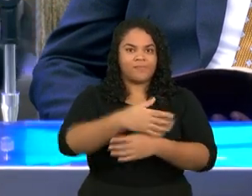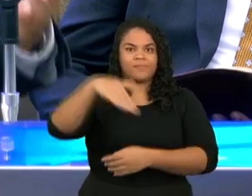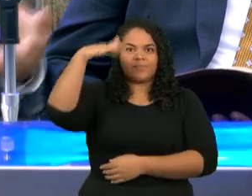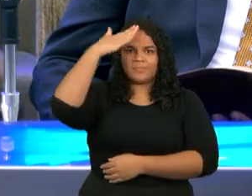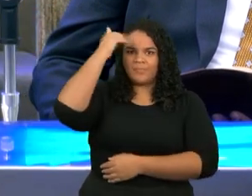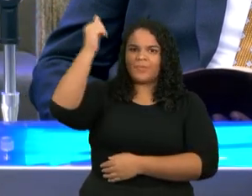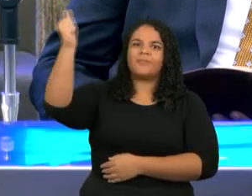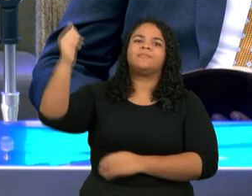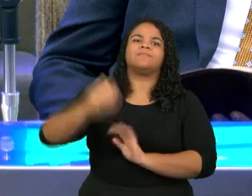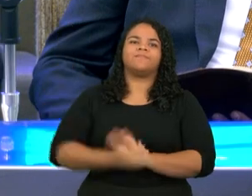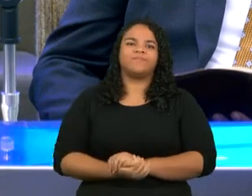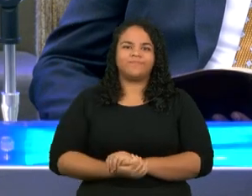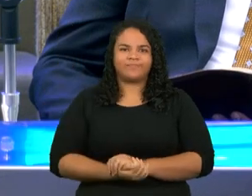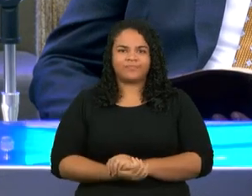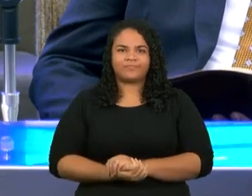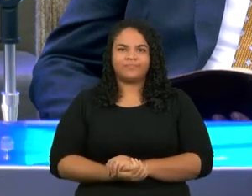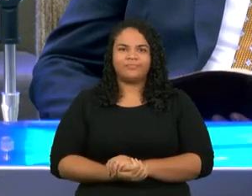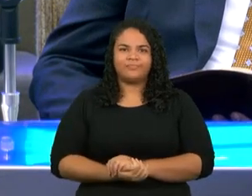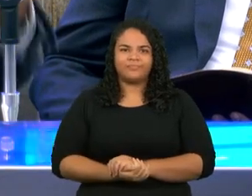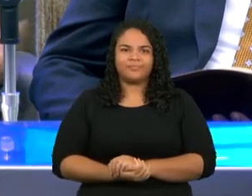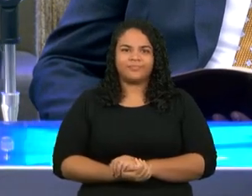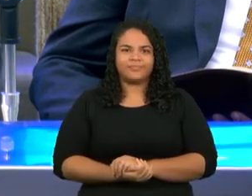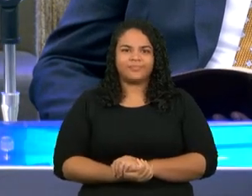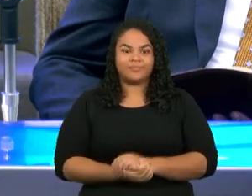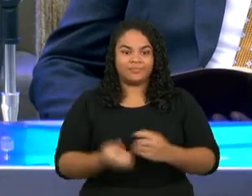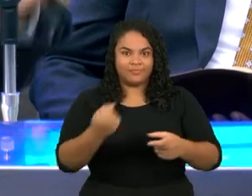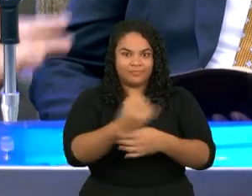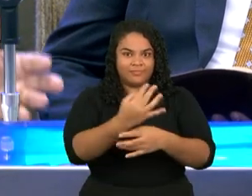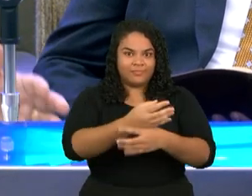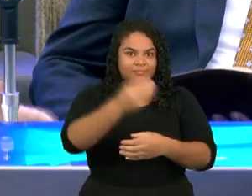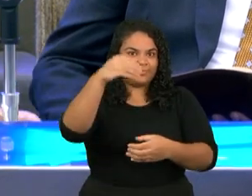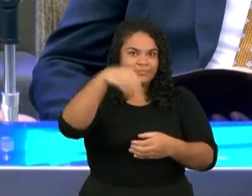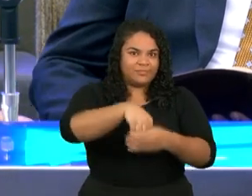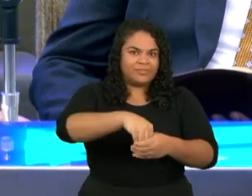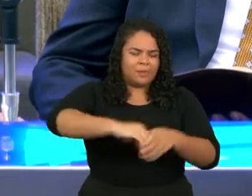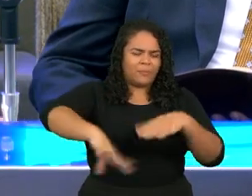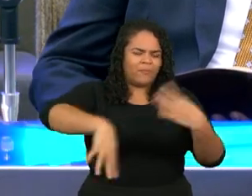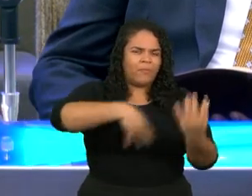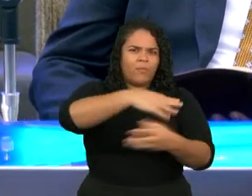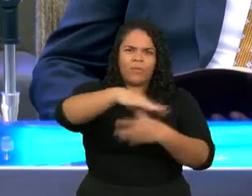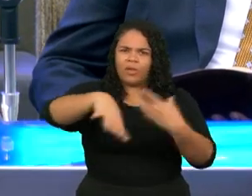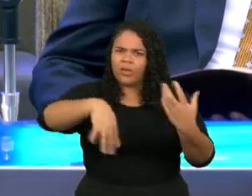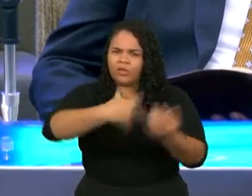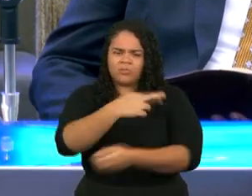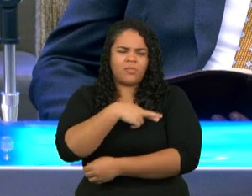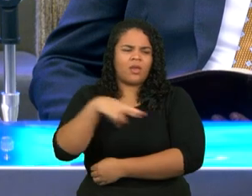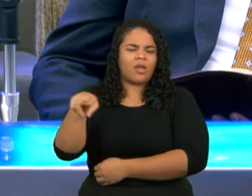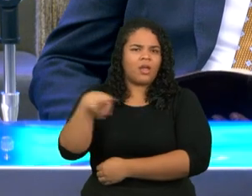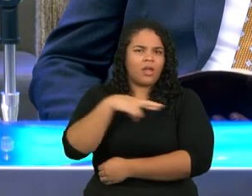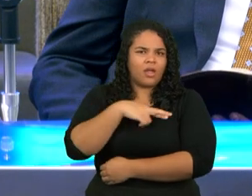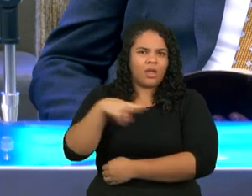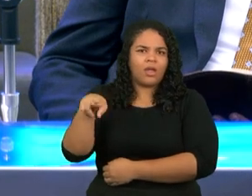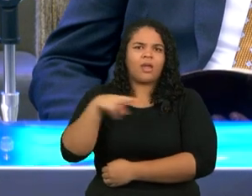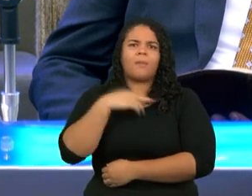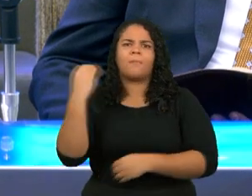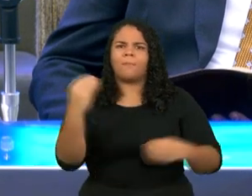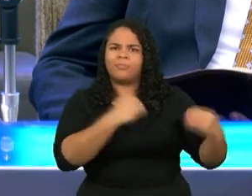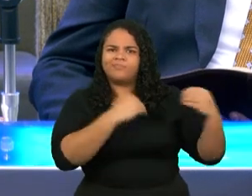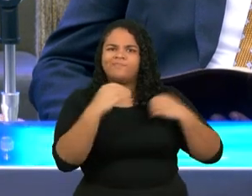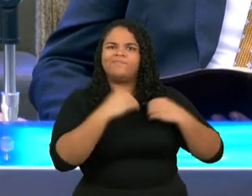heterogeneidade de religiões de moralidade todas as Pet a igreja estava aí a igreja vivia aí